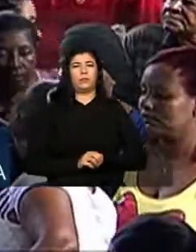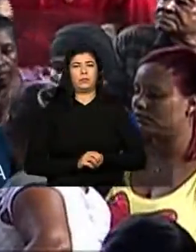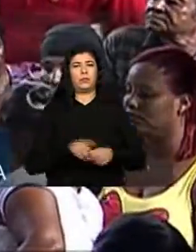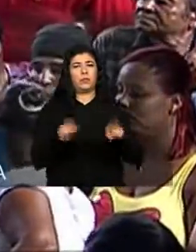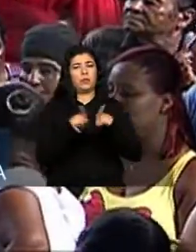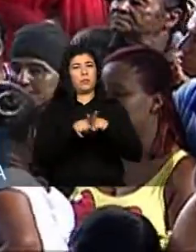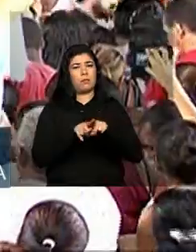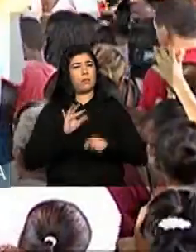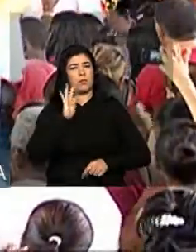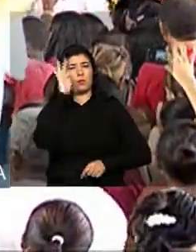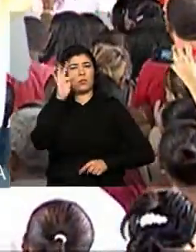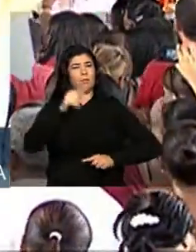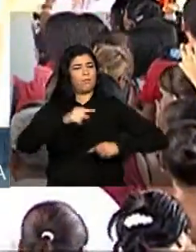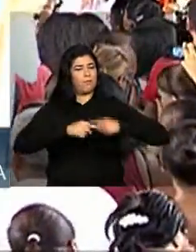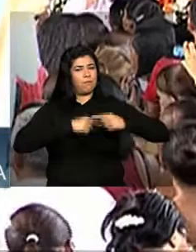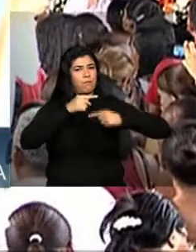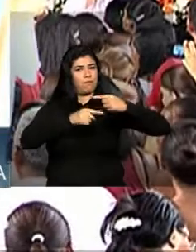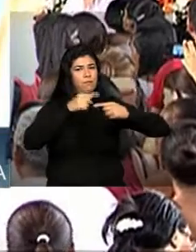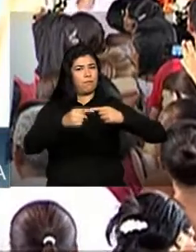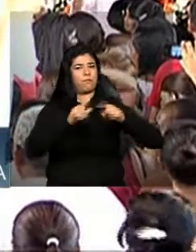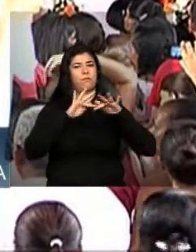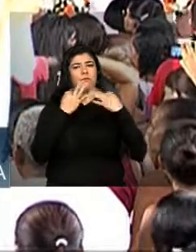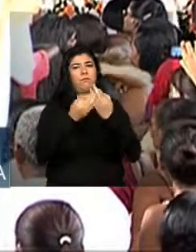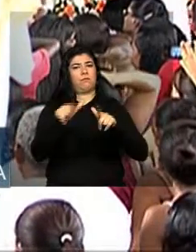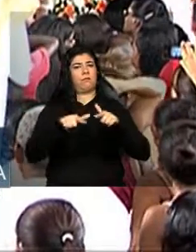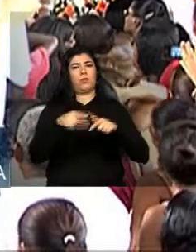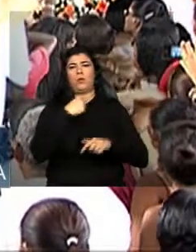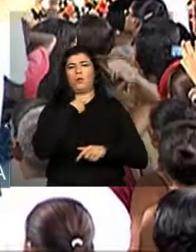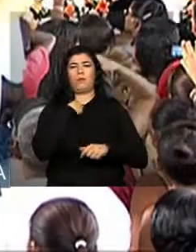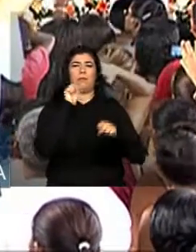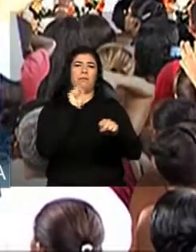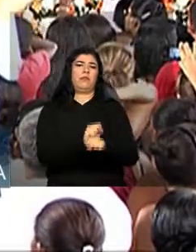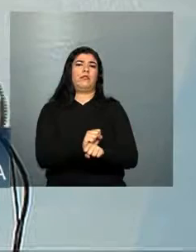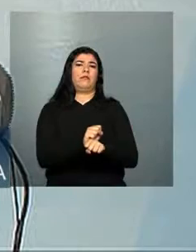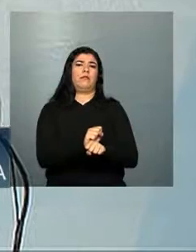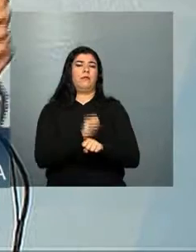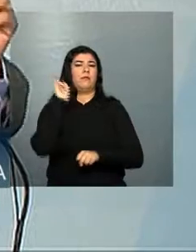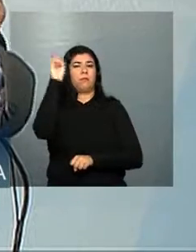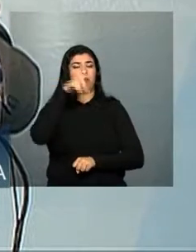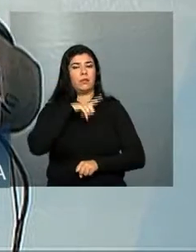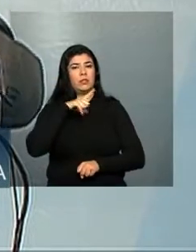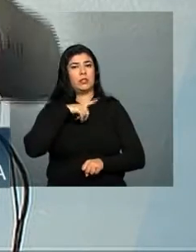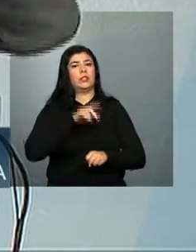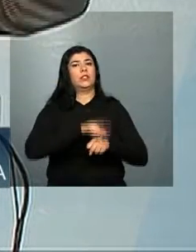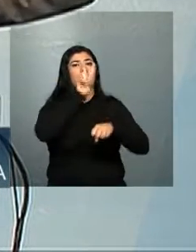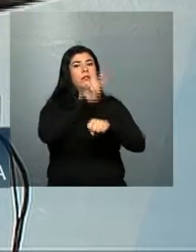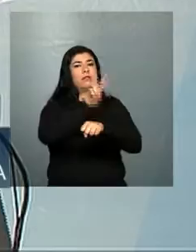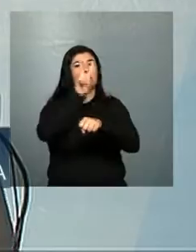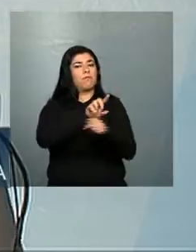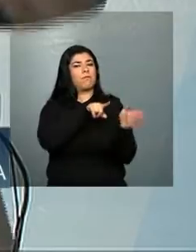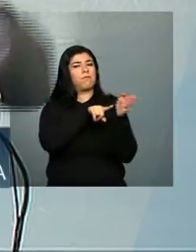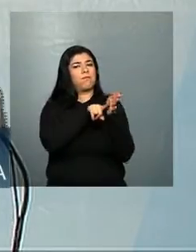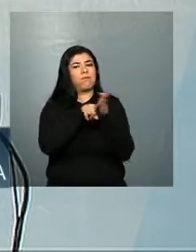A geração de emprego não pode ser paralisada. Defendemos a apuração